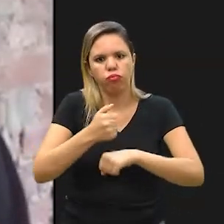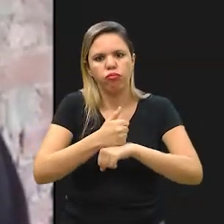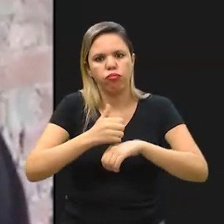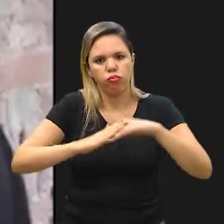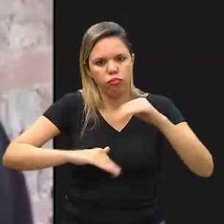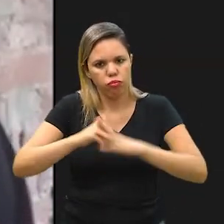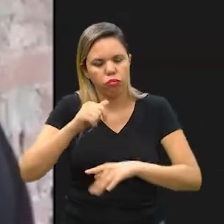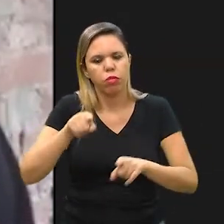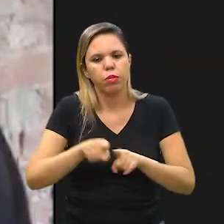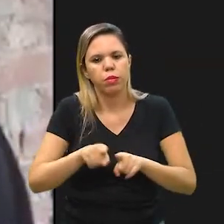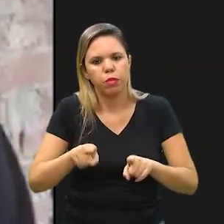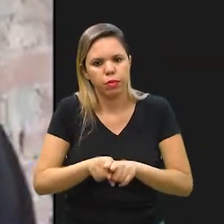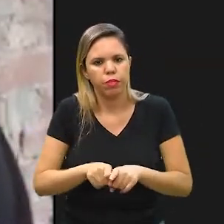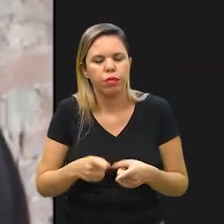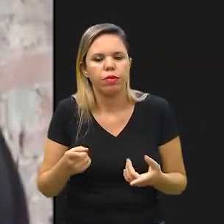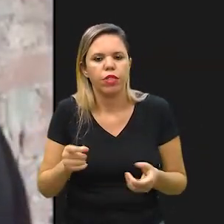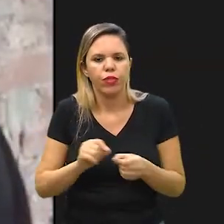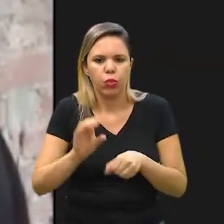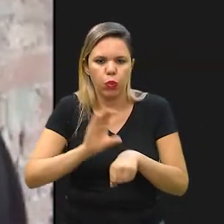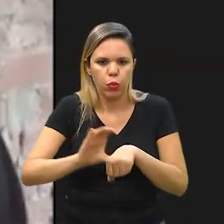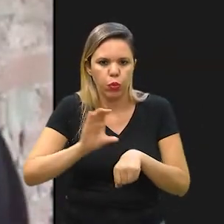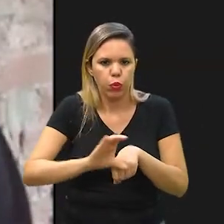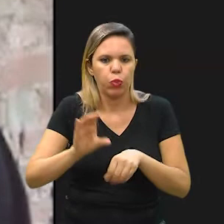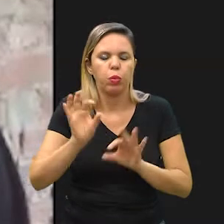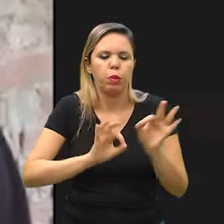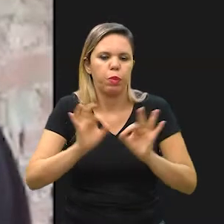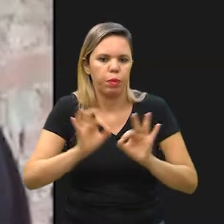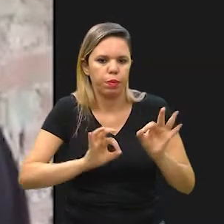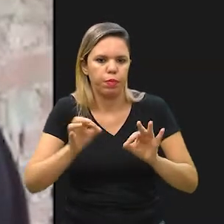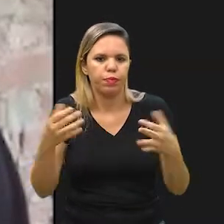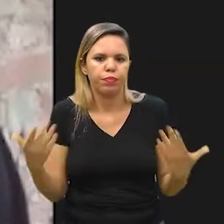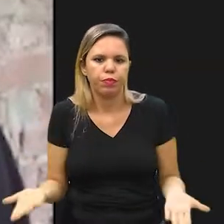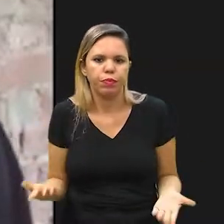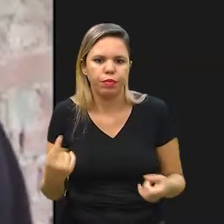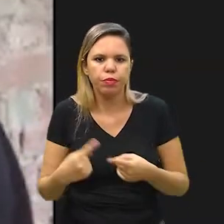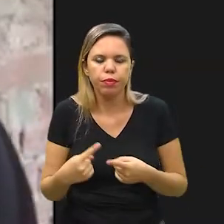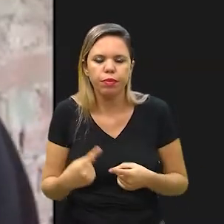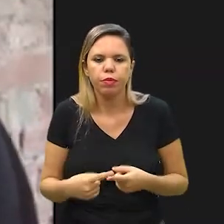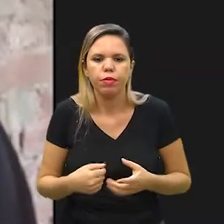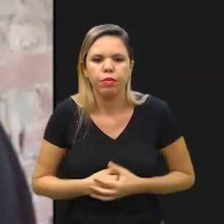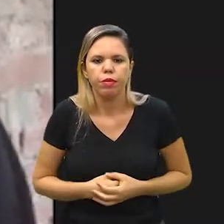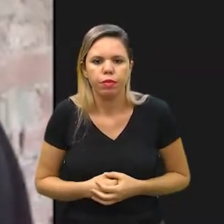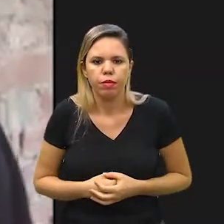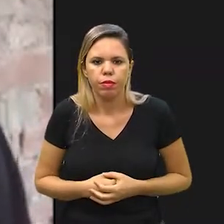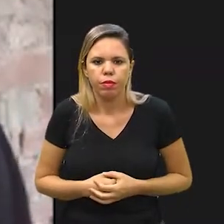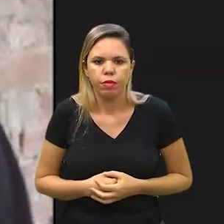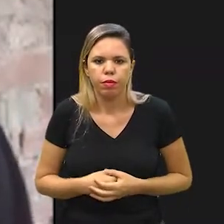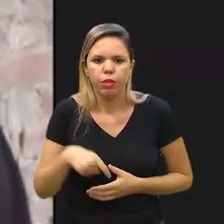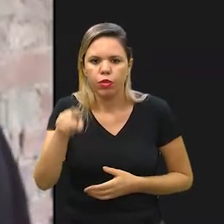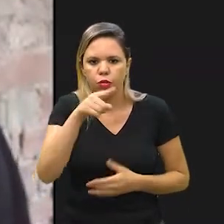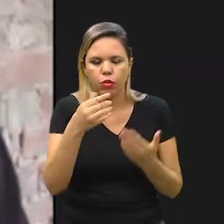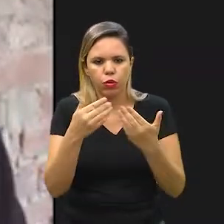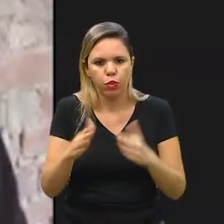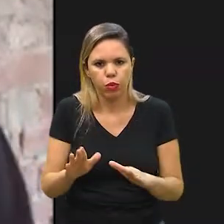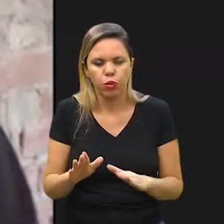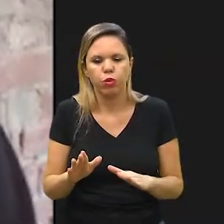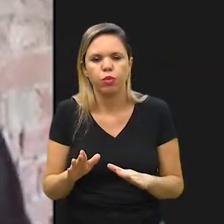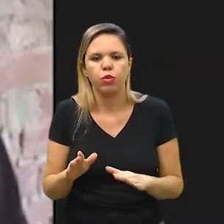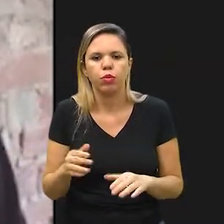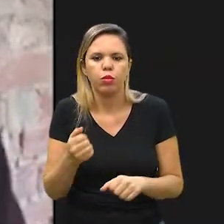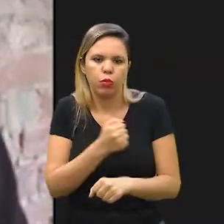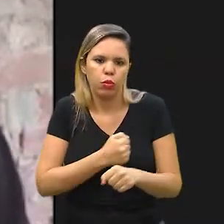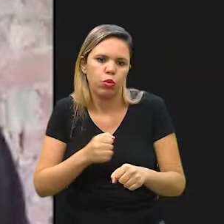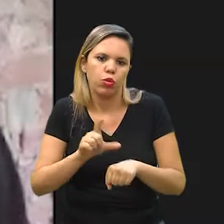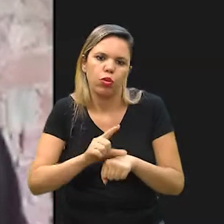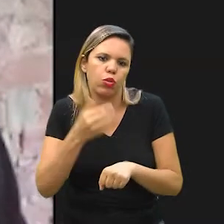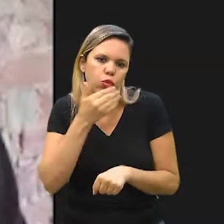acabei fazendo curso, me preparando, né? Porque para você abrir uma doceria, eu não posso